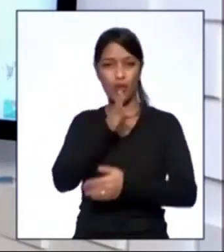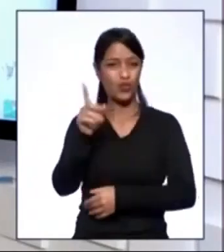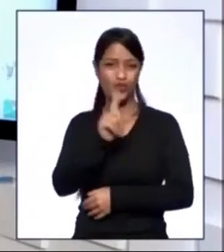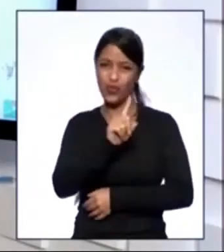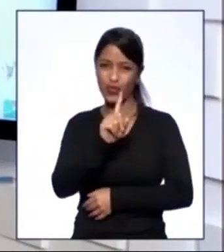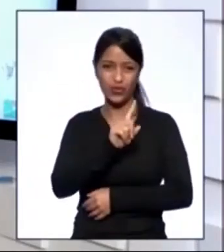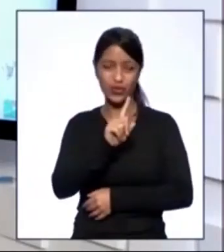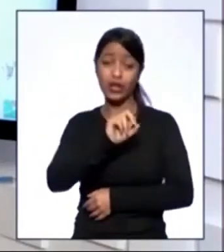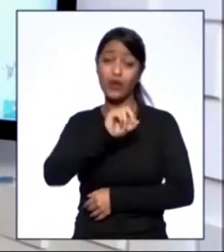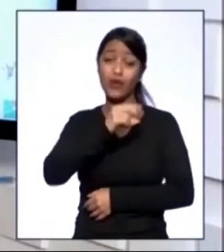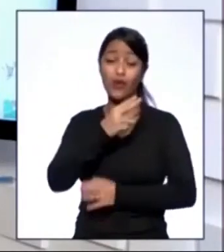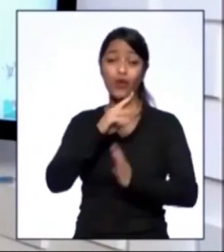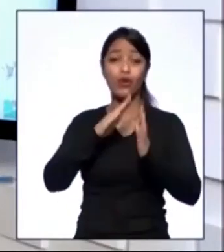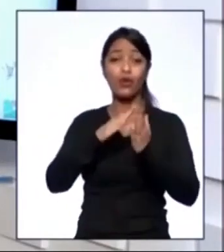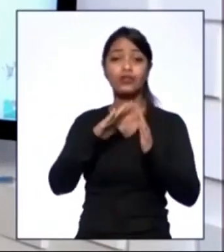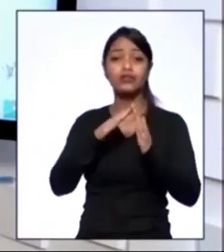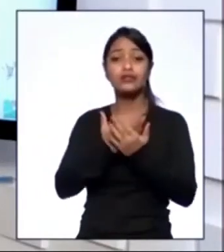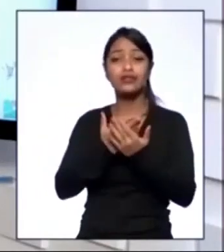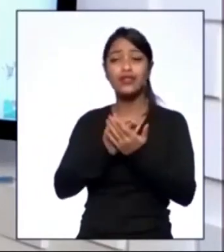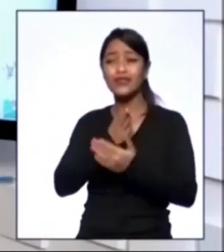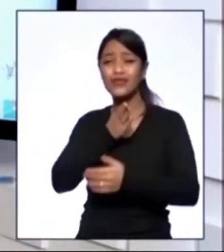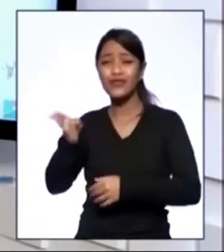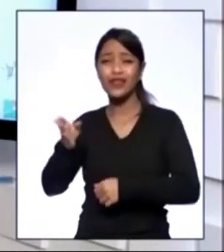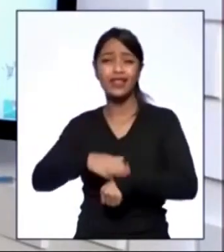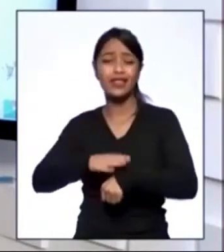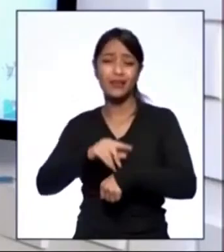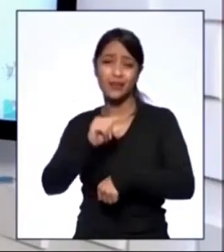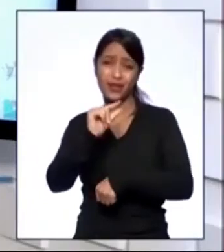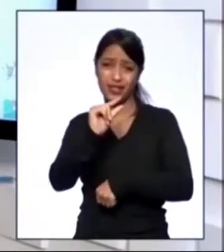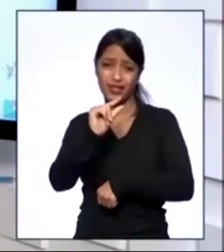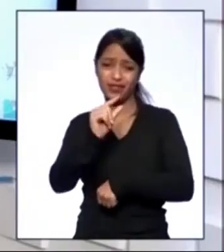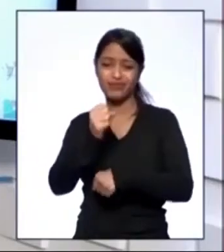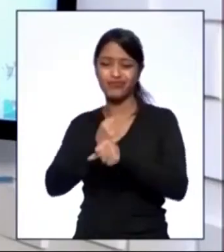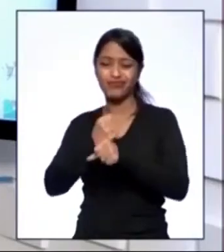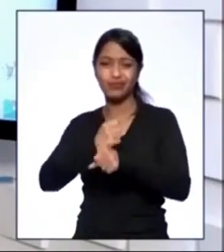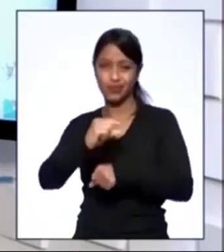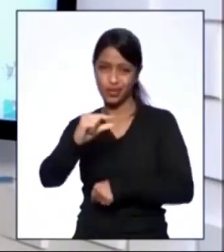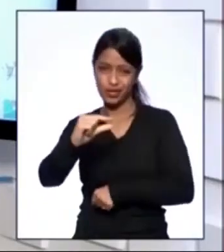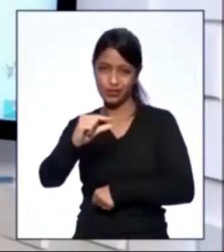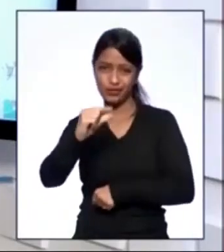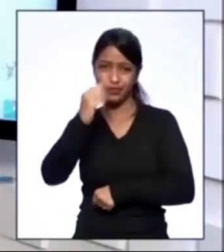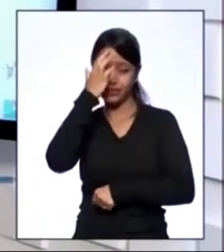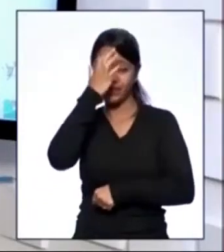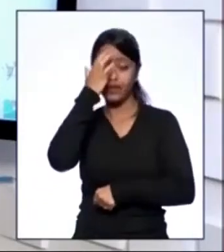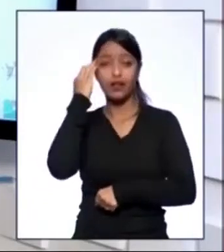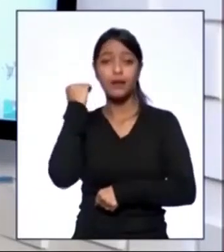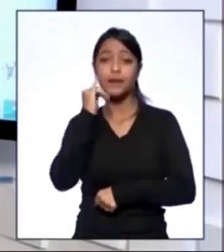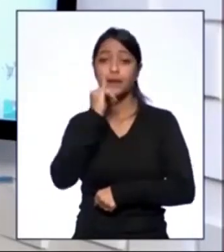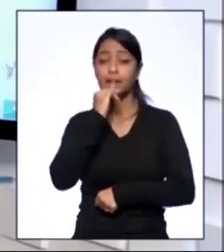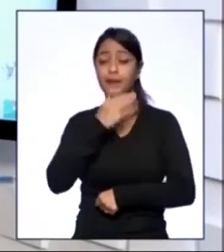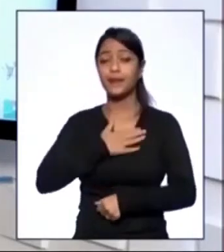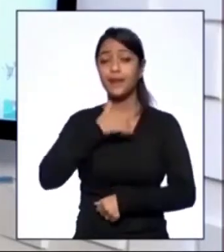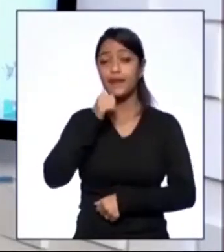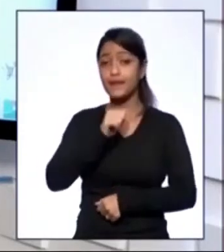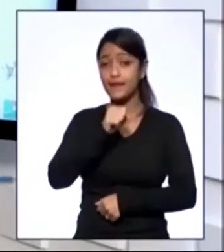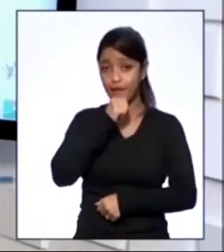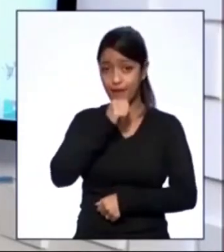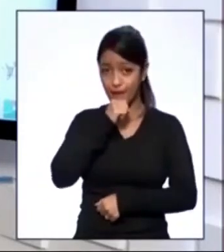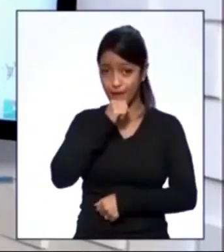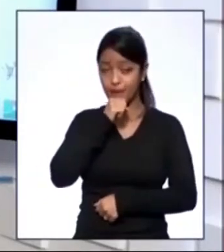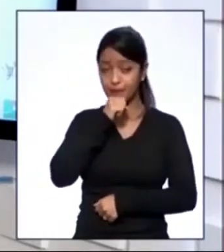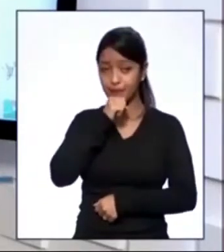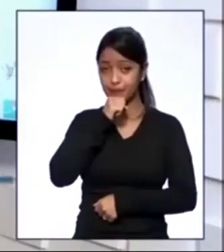bem pequena, pouquíssimo tempo na escola, né? Eu tive minha avó, né, minha avó